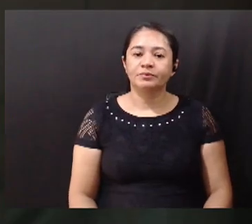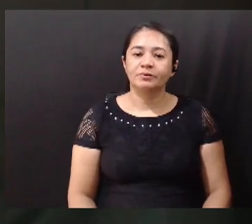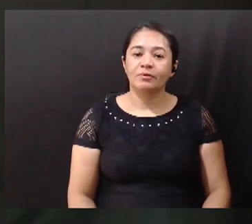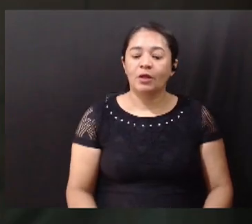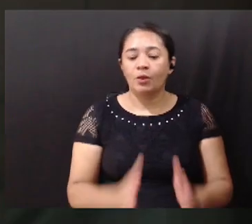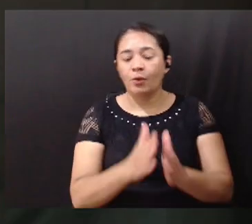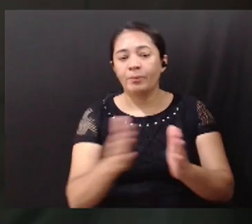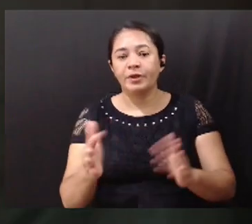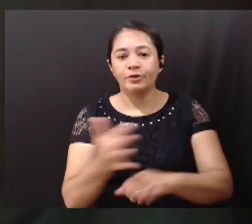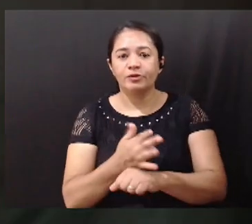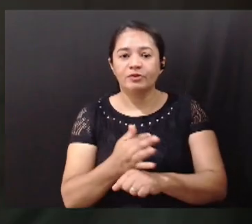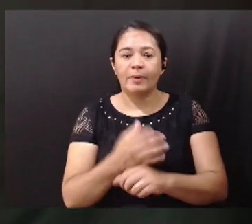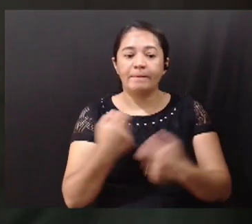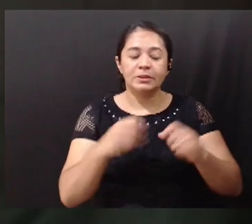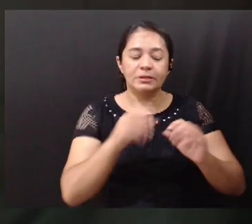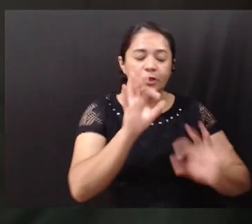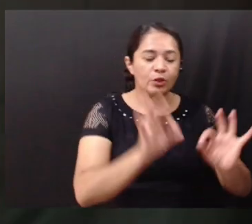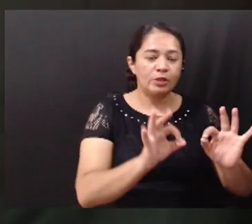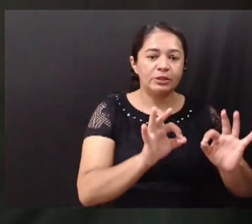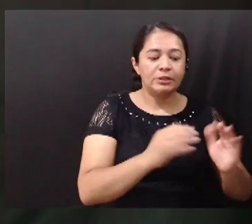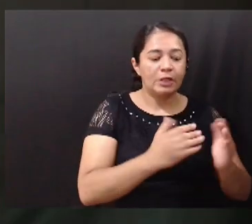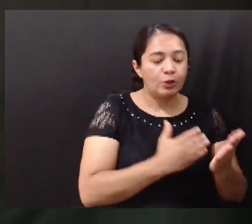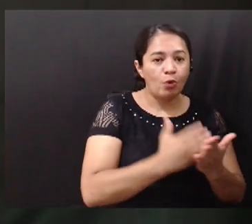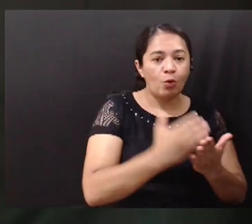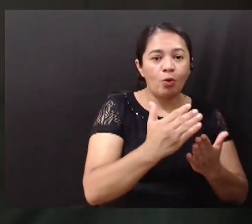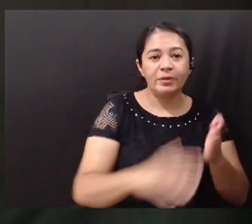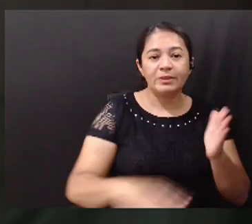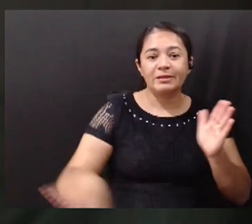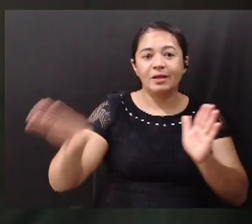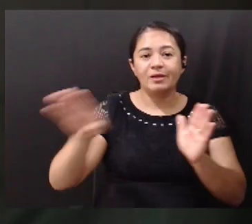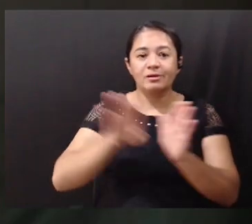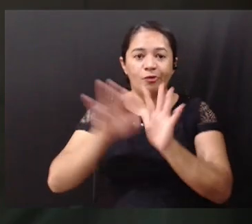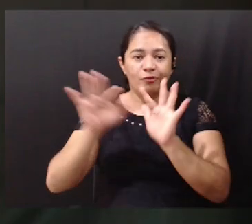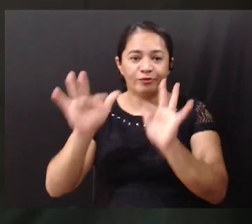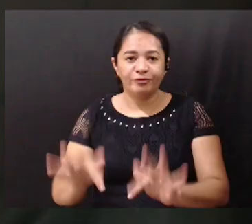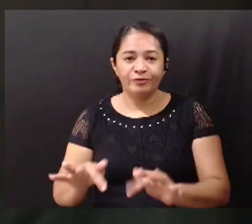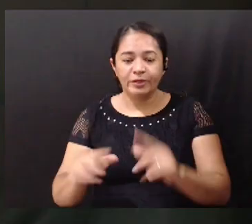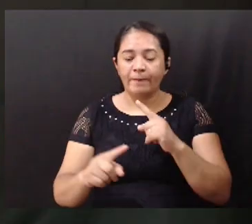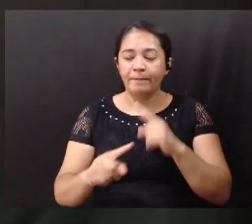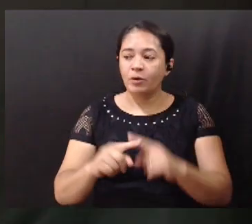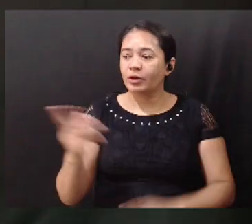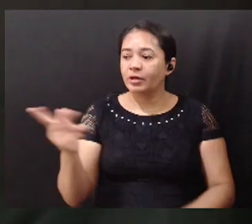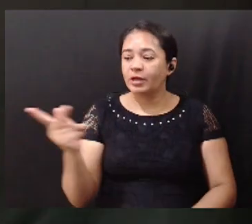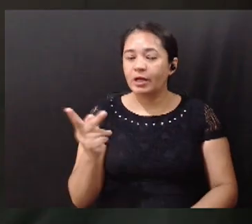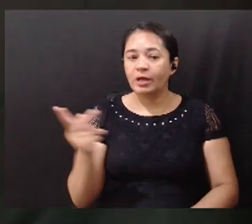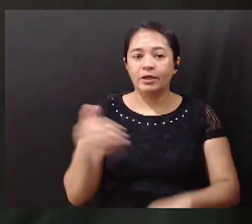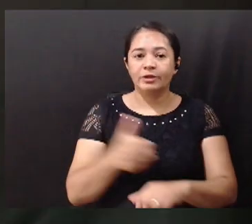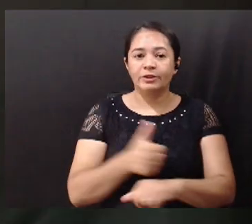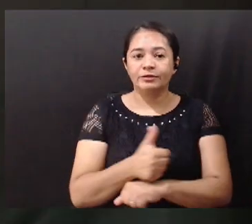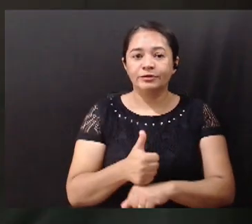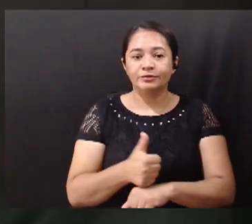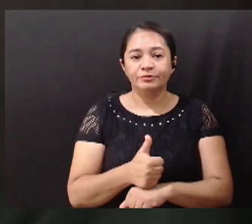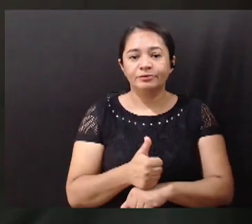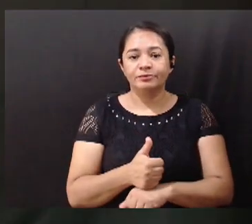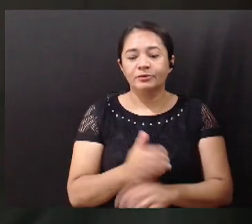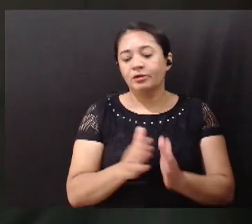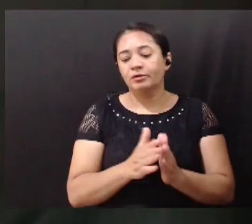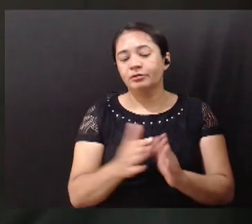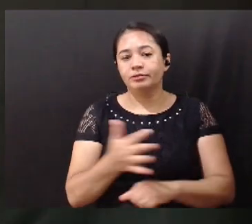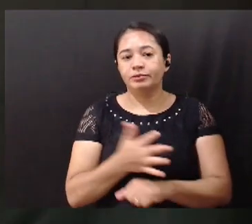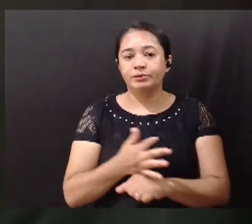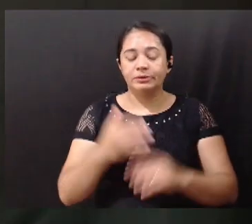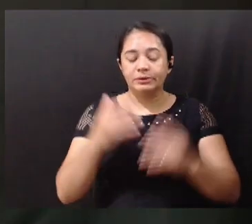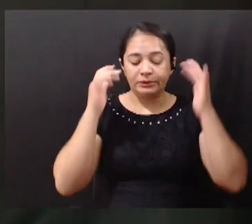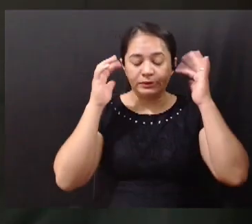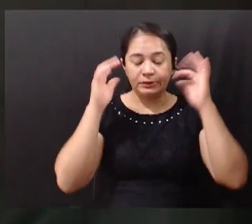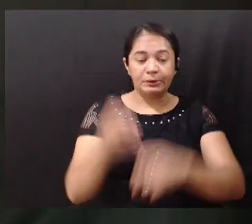início ao fim, porque as nossas convidadas muito bem pontuaram aqui que assim as férias vai dar um turbilhão de emoções,